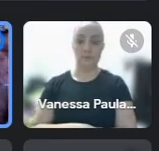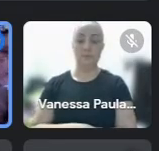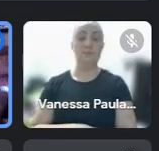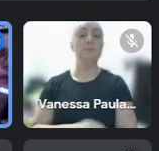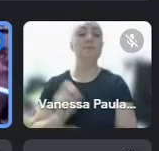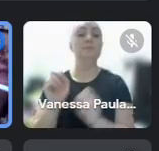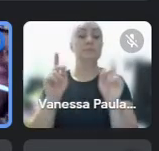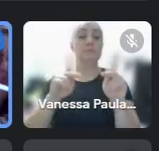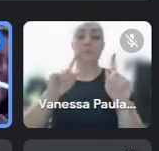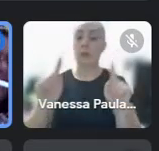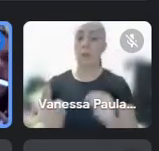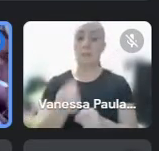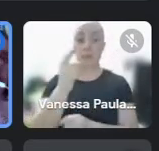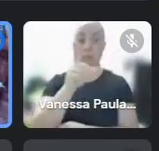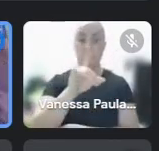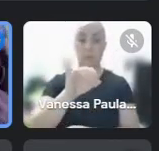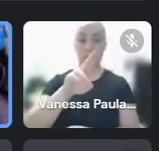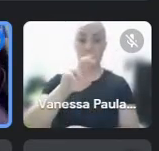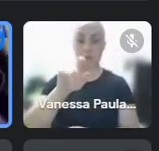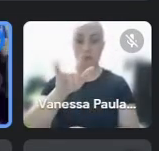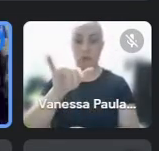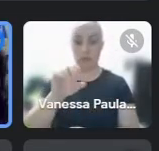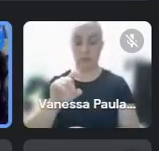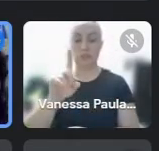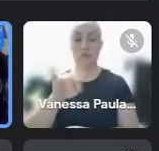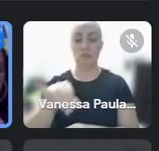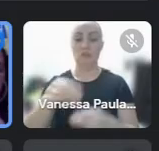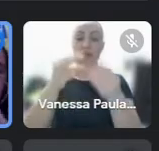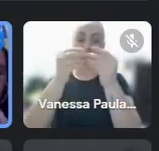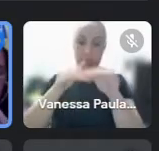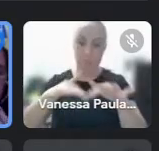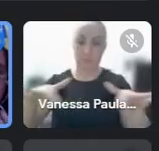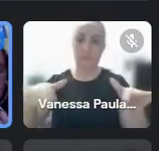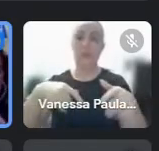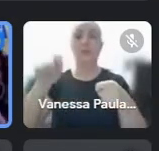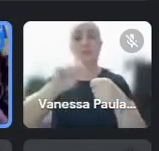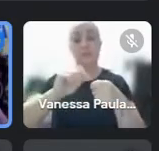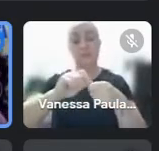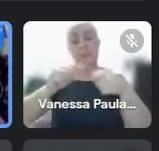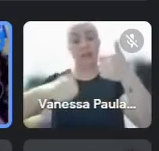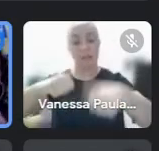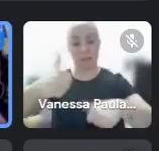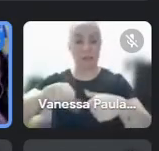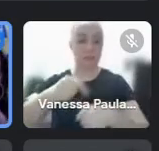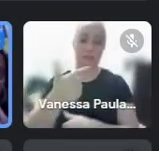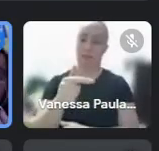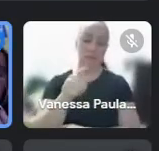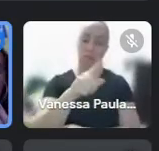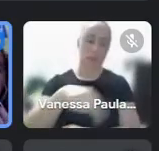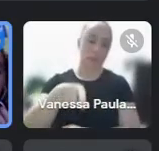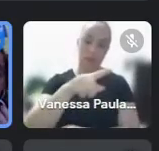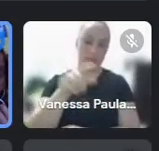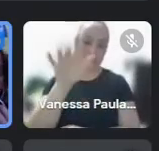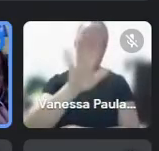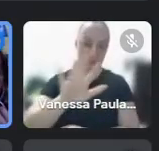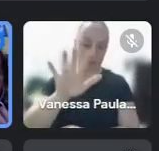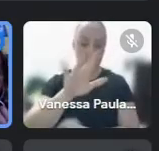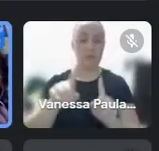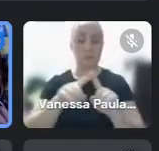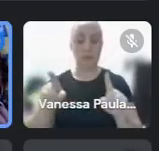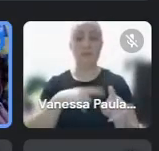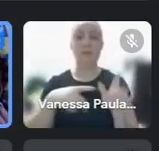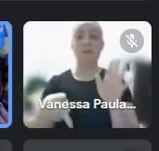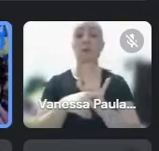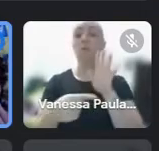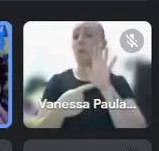Ok, o primeiro digerido vai sofrer uma outra diluição para fazer análise, tá, gente? Não está aqui o slide, mas é isso que acontece. A amostra de água é mais fácil, tá,